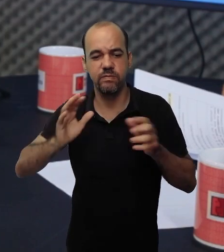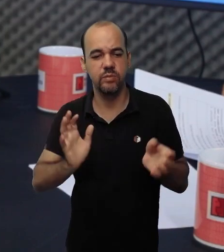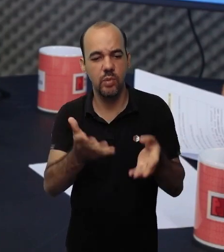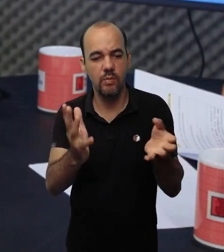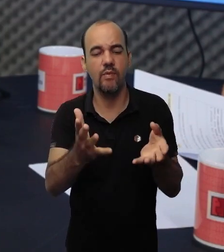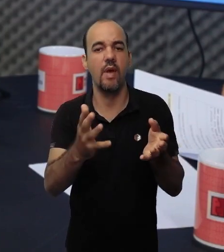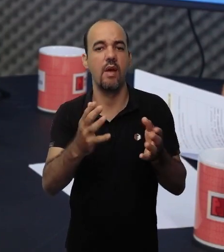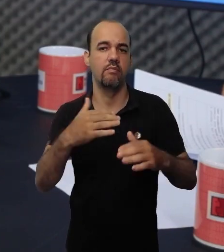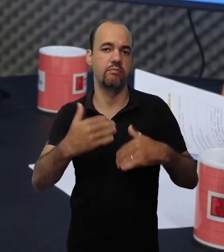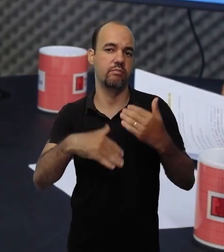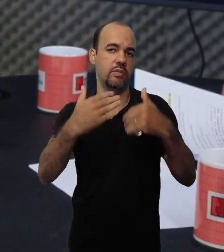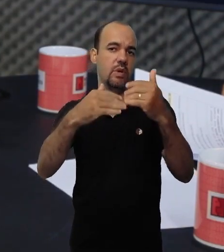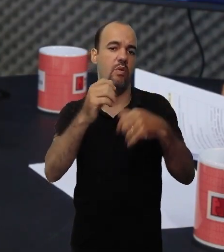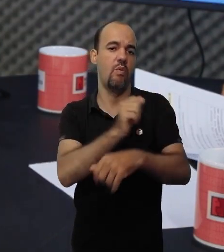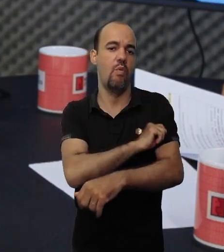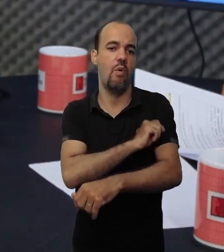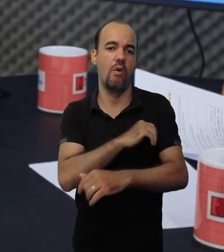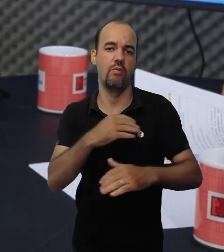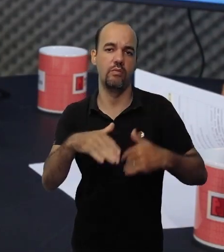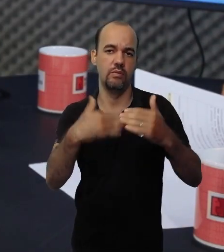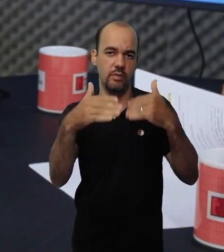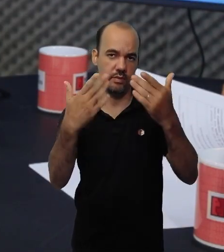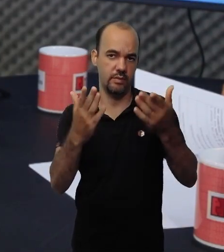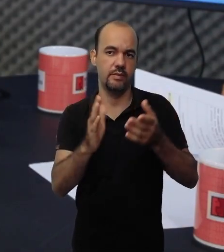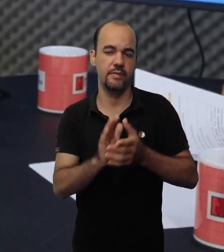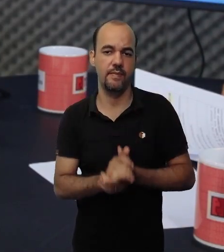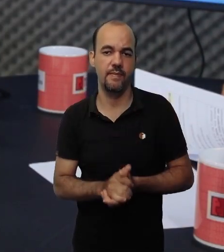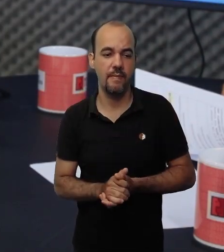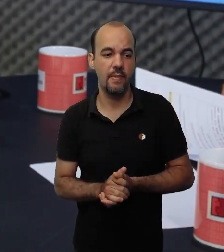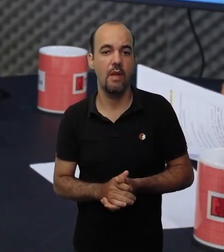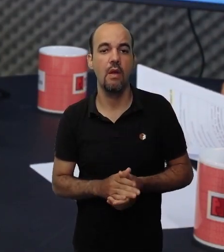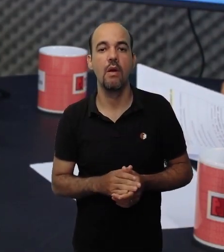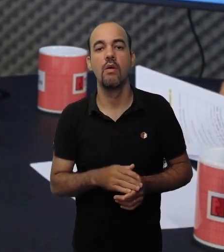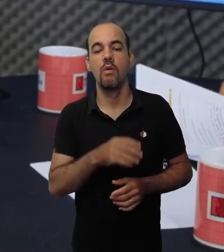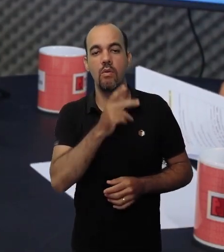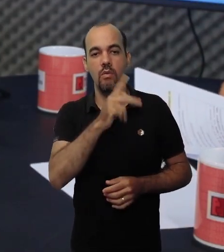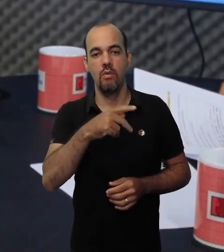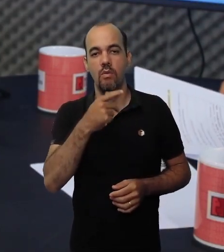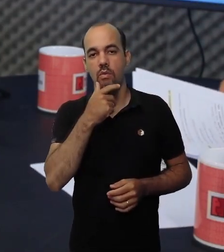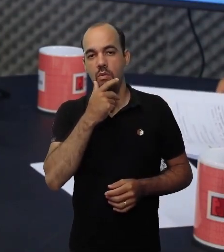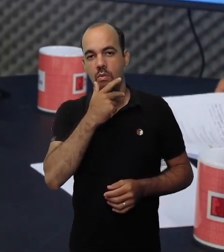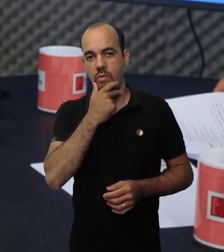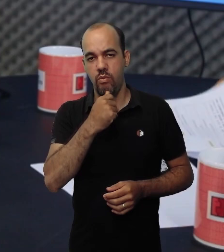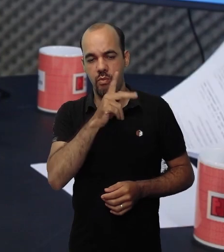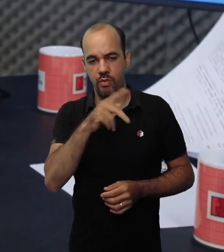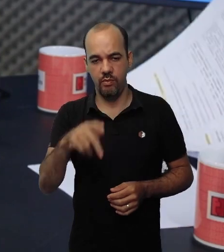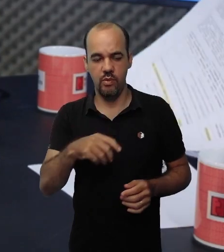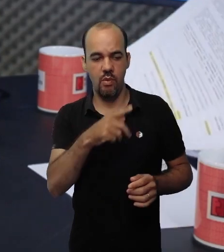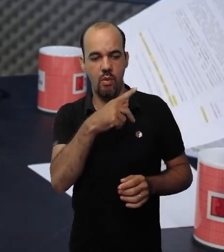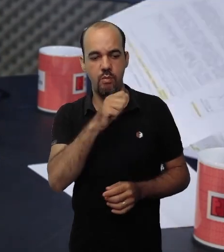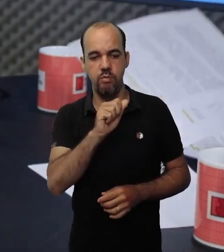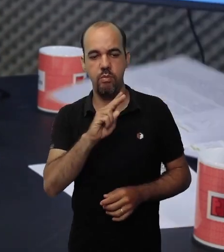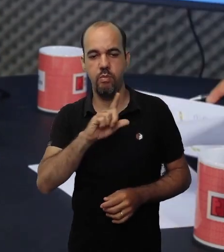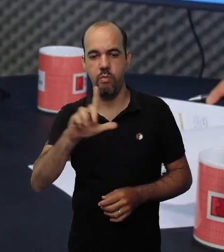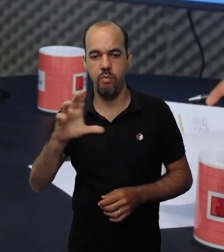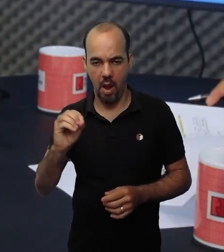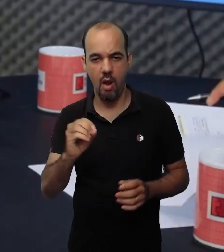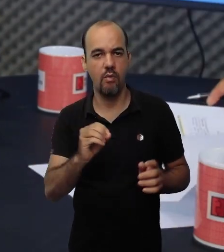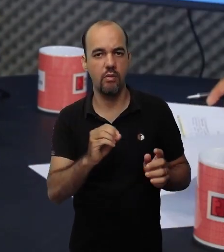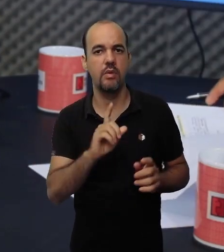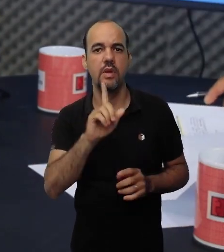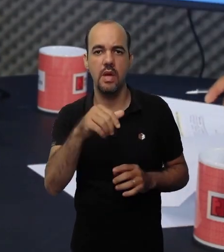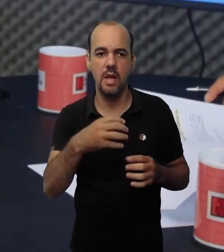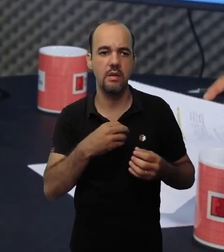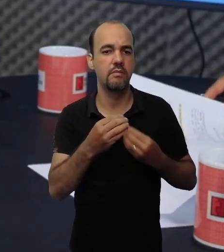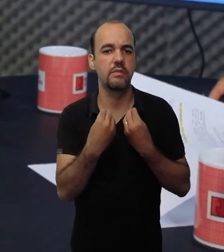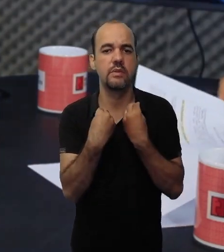educacional. O professor Paulo, eu me inspiro muito no professor Paulo, porque o professor Paulo ele dá essa acessibilidade para quem trabalha com